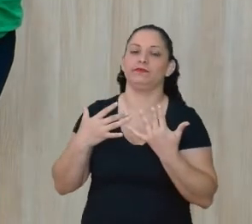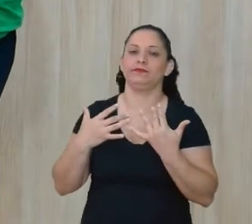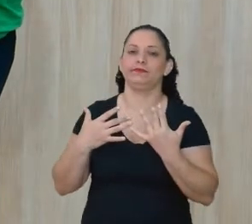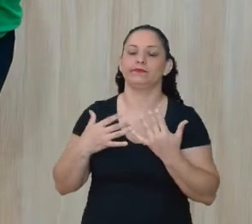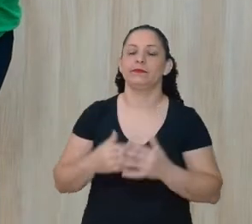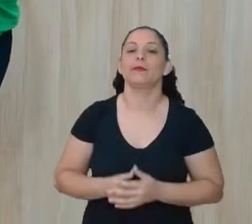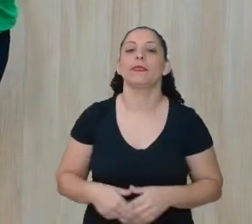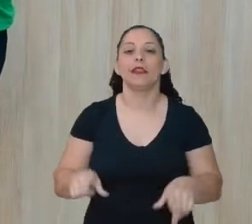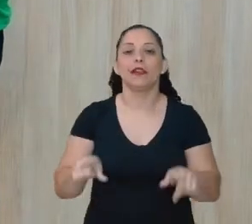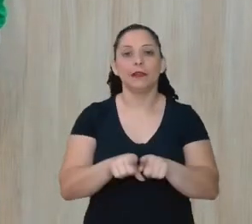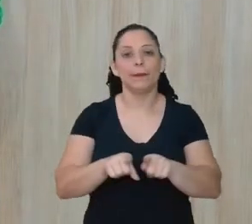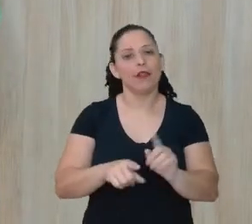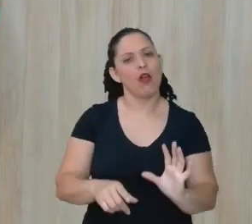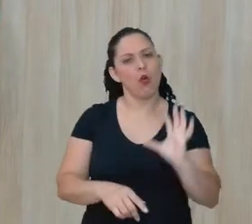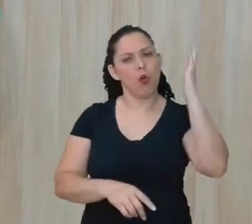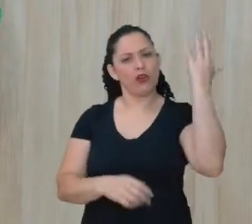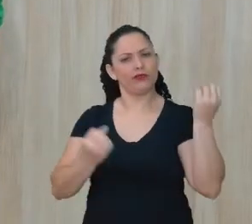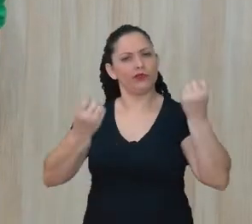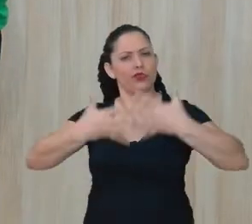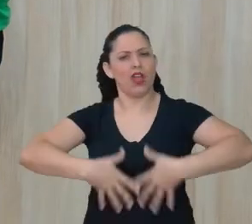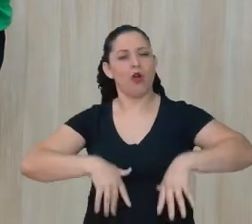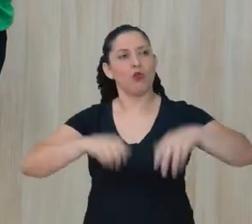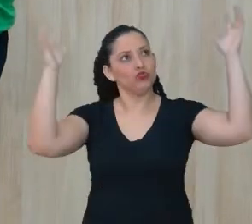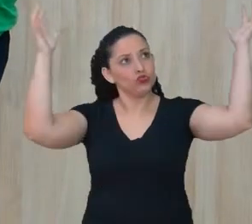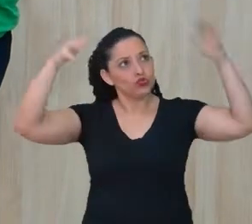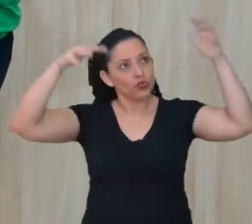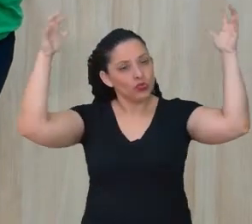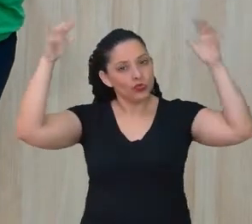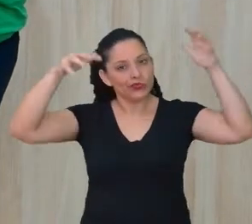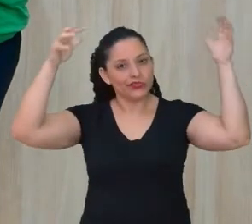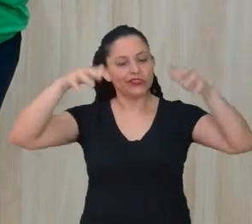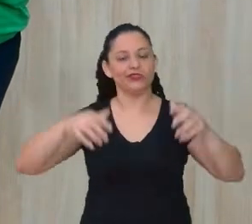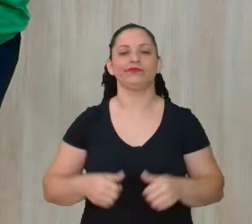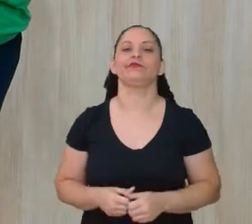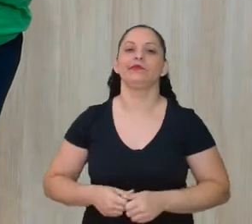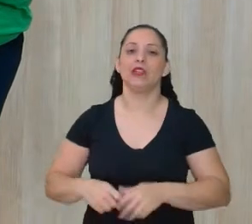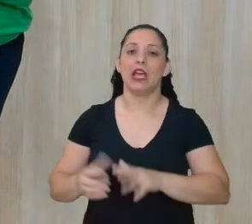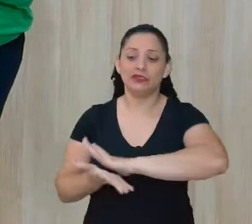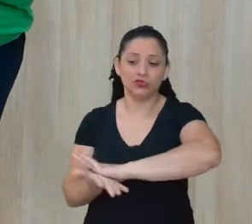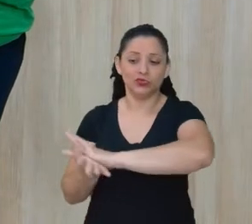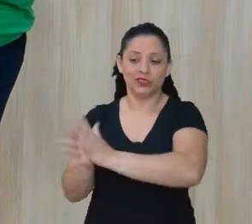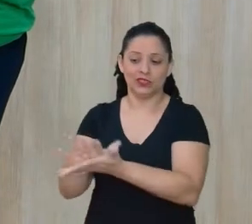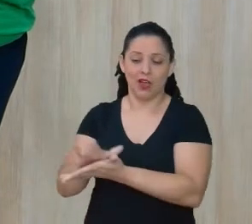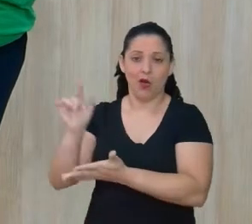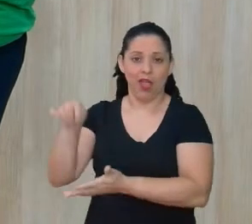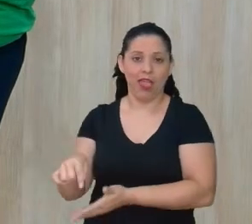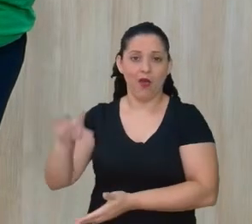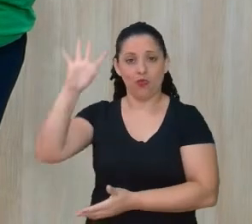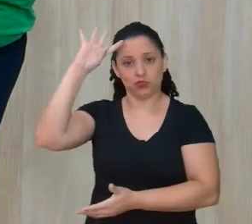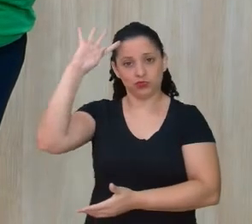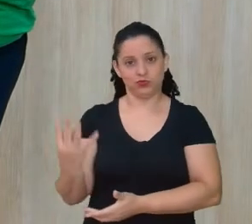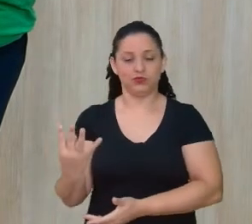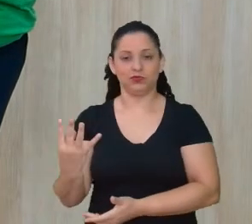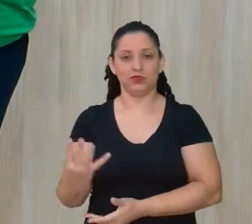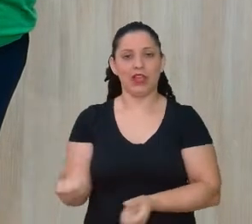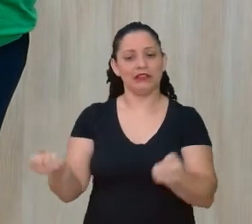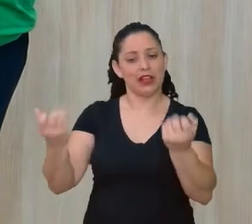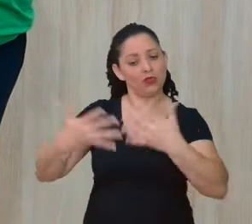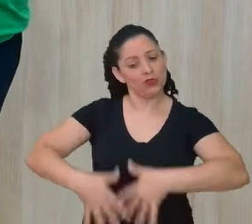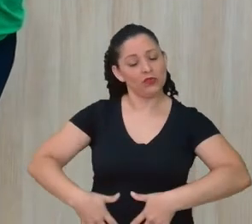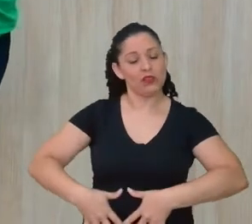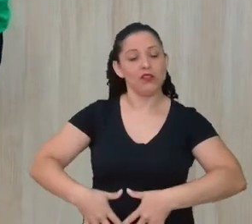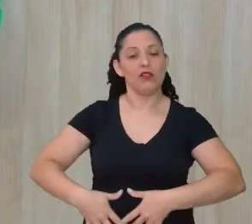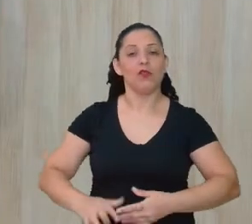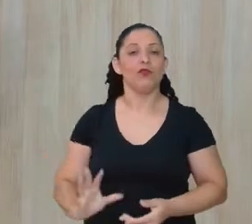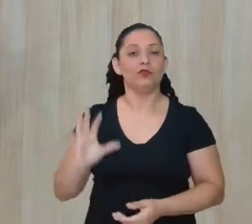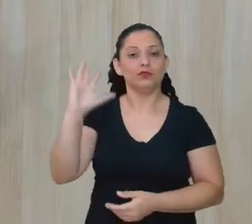é o quê? As chuvas intensas e tudo mais. E o desastre é uma consequência disso. É um desastre natural, né? Como a